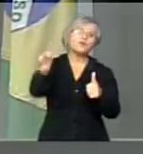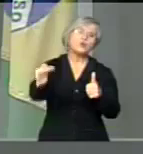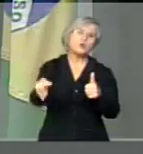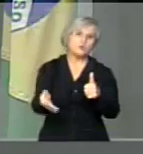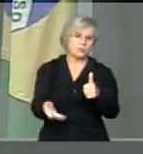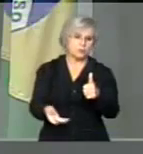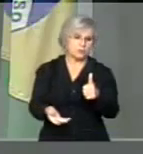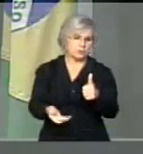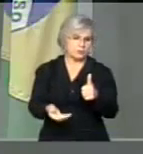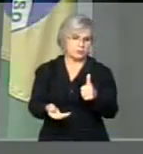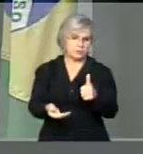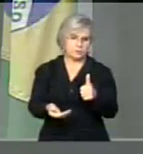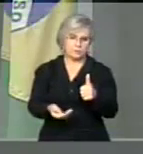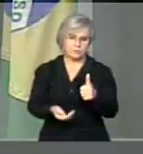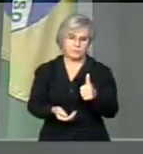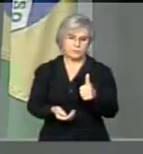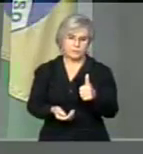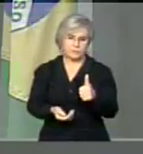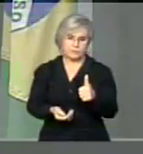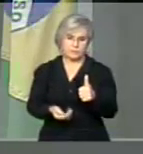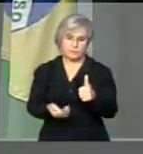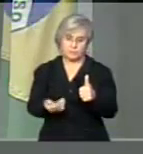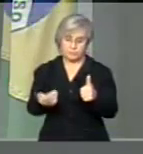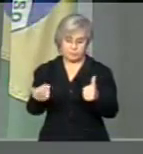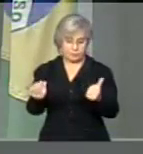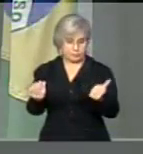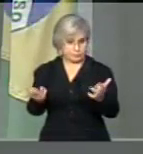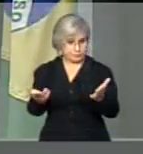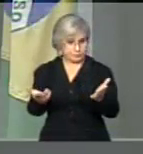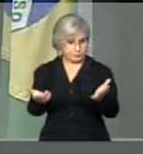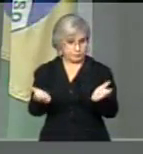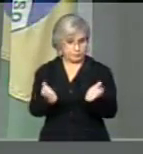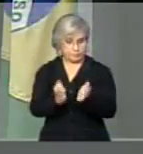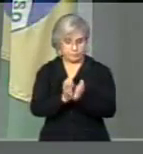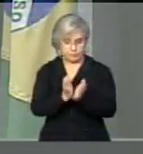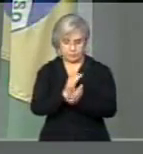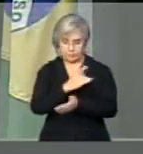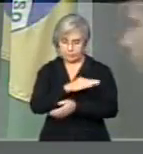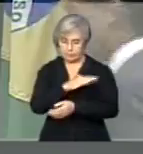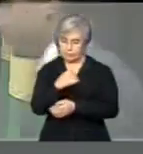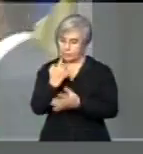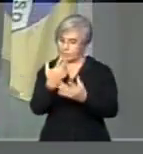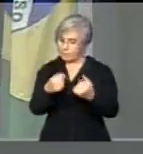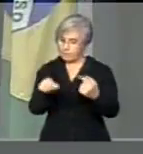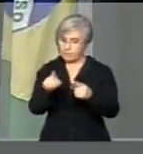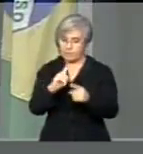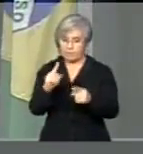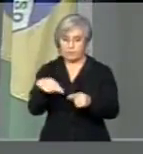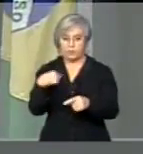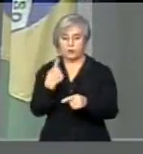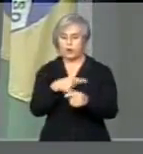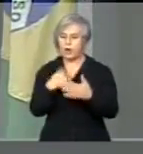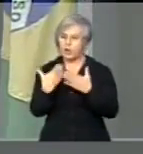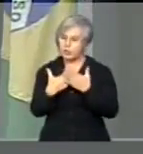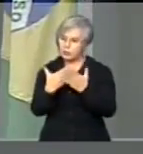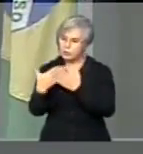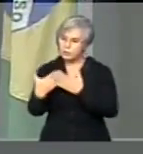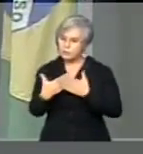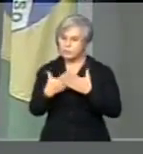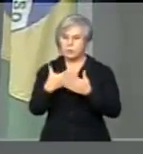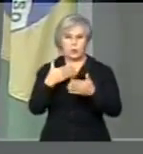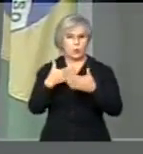presidente Dilma não aceita. Aliás, nós só vamos nos debruçar sobre